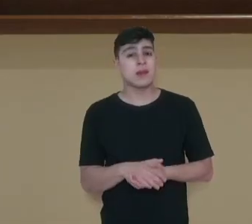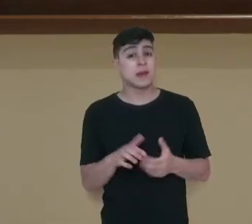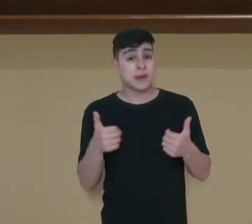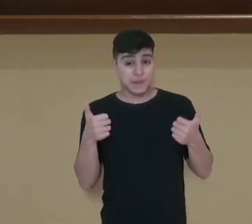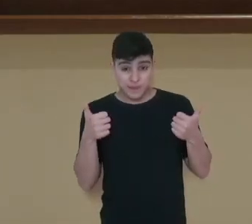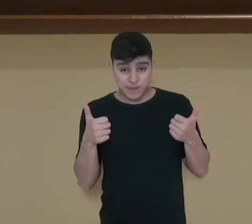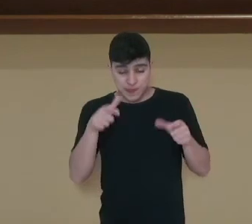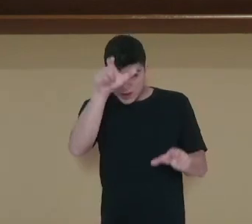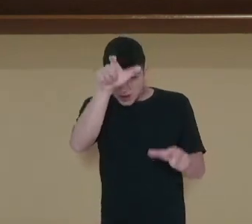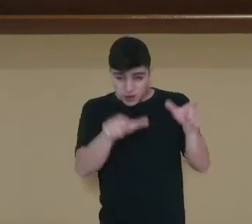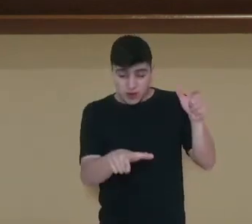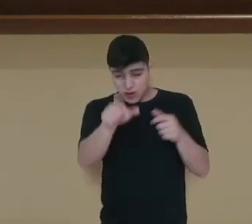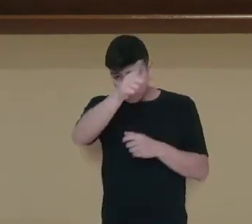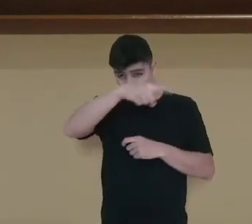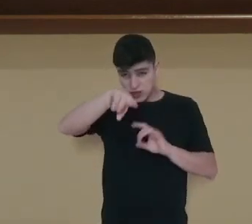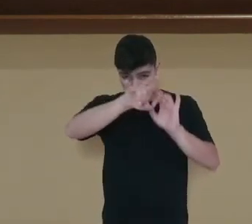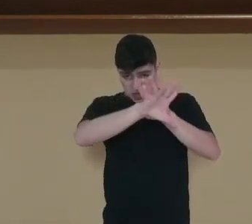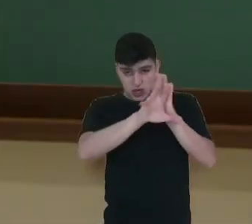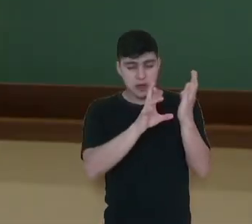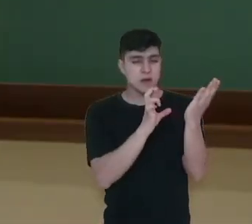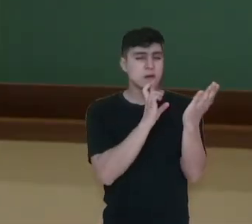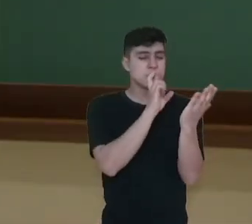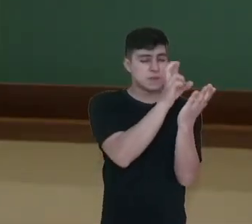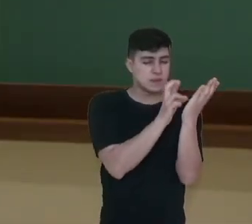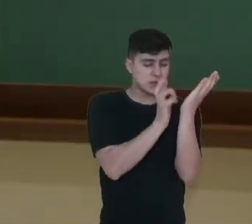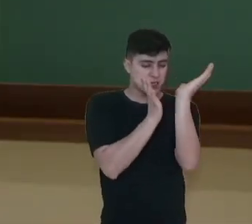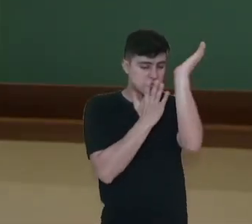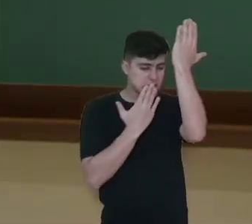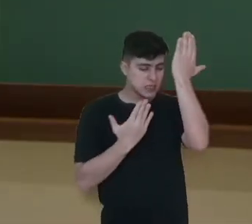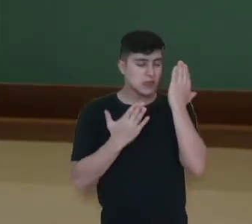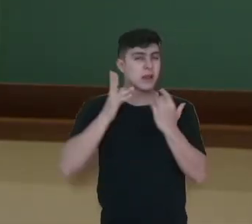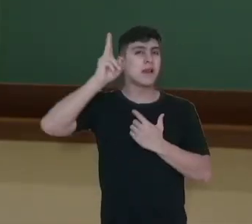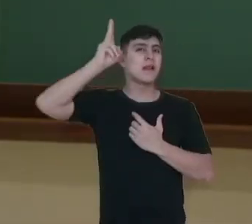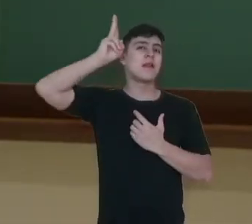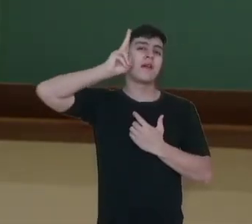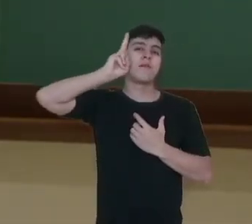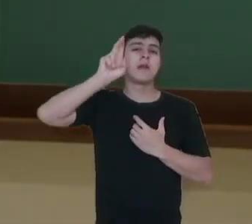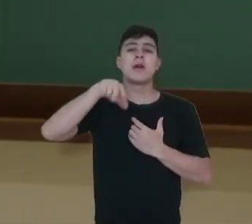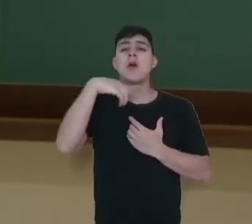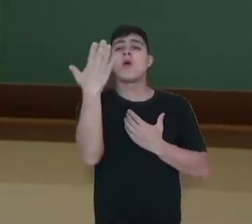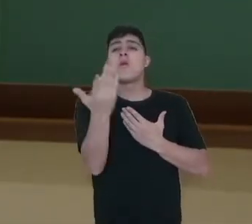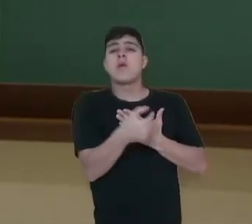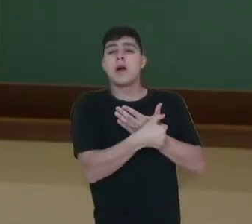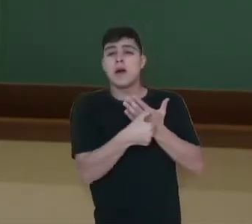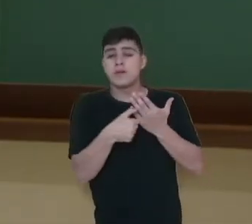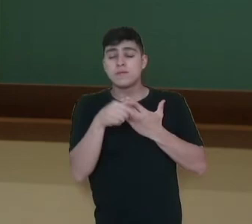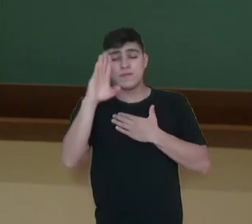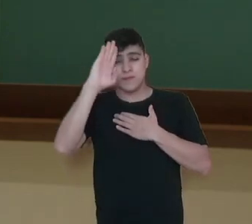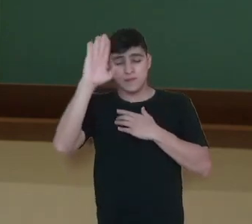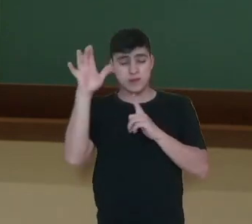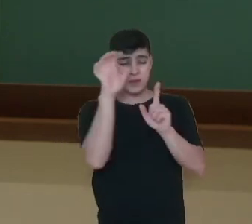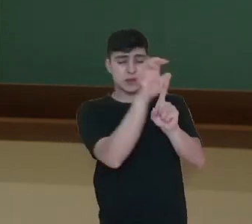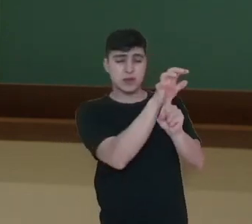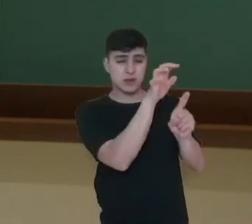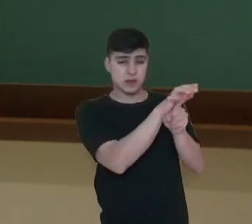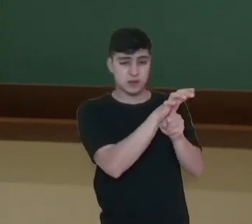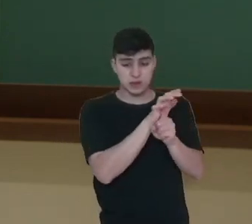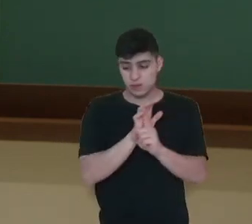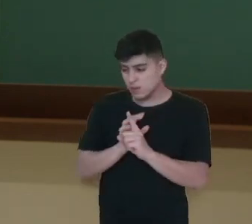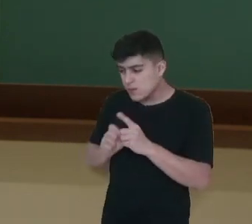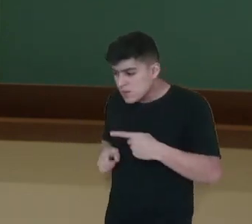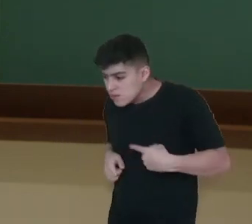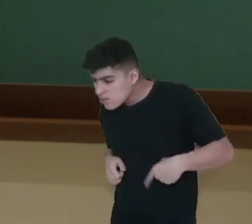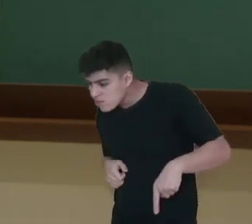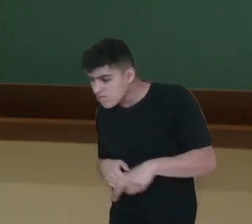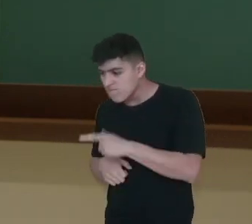E aí, pessoal, conseguiram responder? Então, conseguiram analisar, lembrar quais eram os autores principais que vão influenciar, né, a ideia